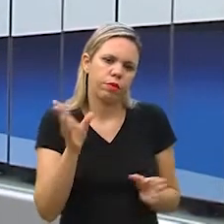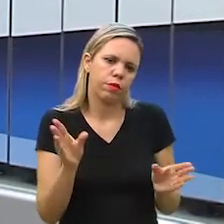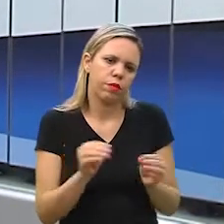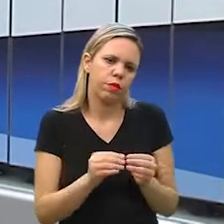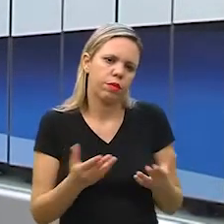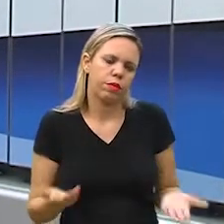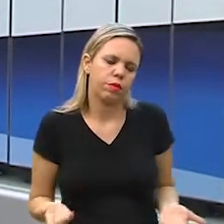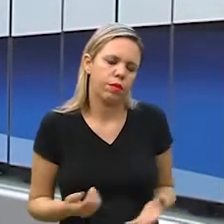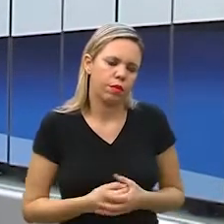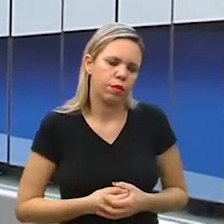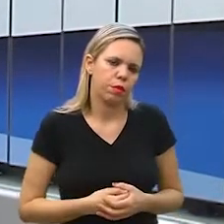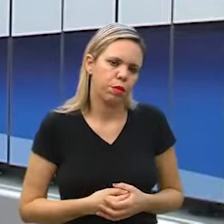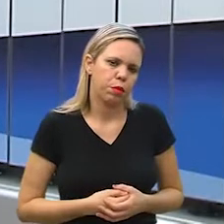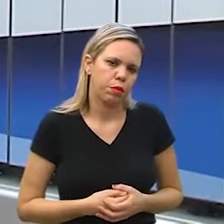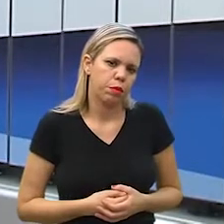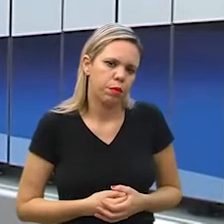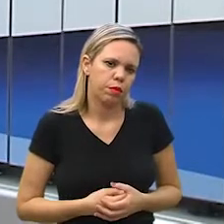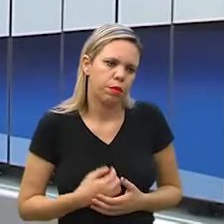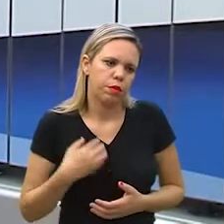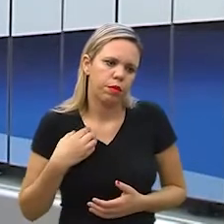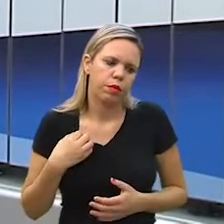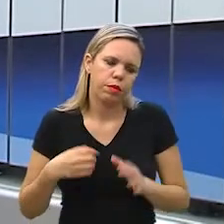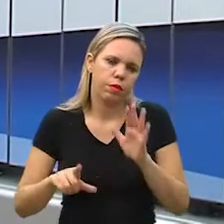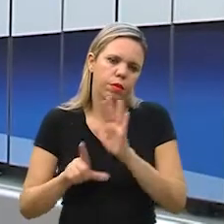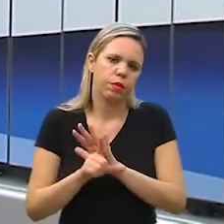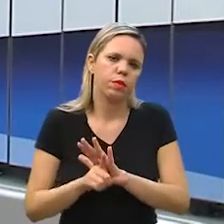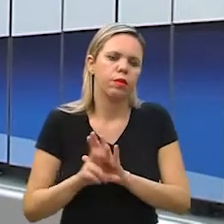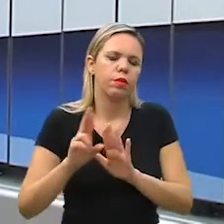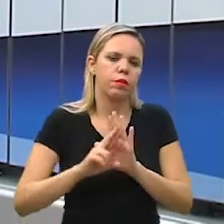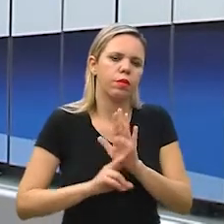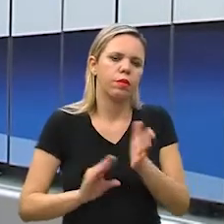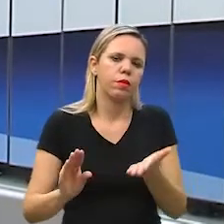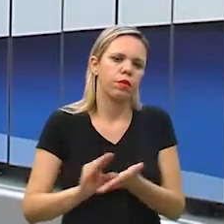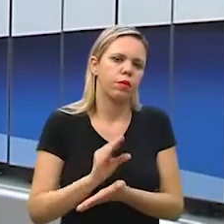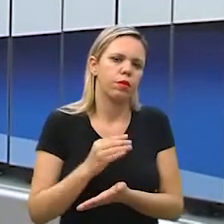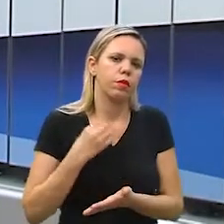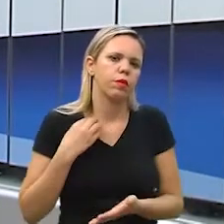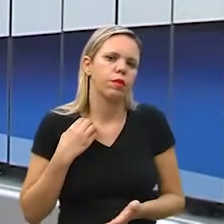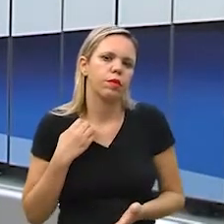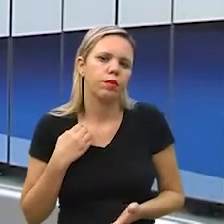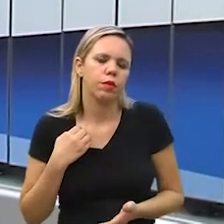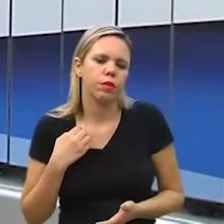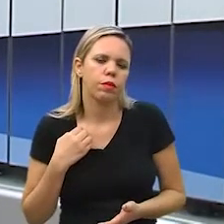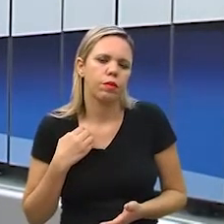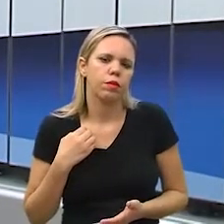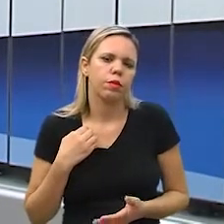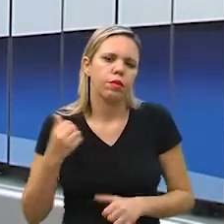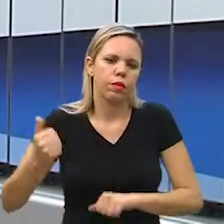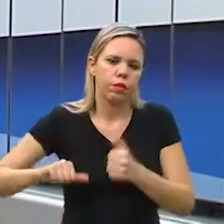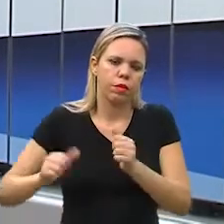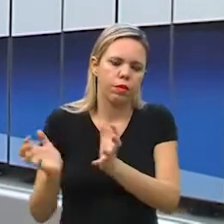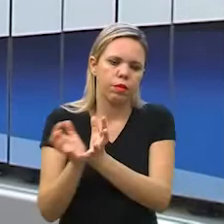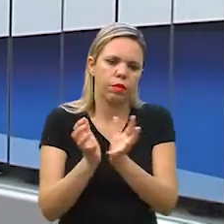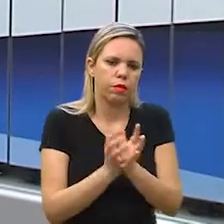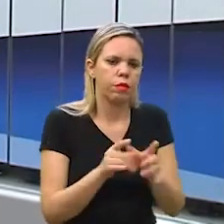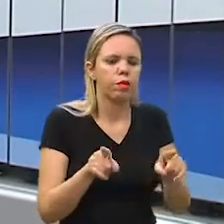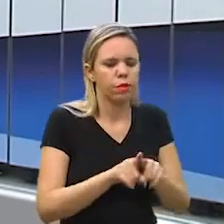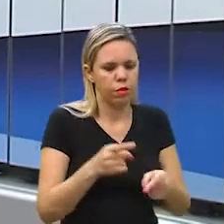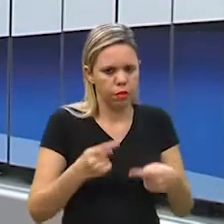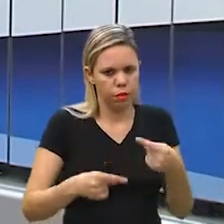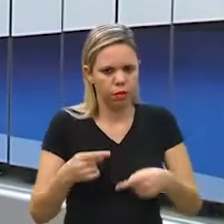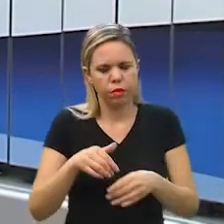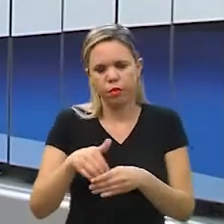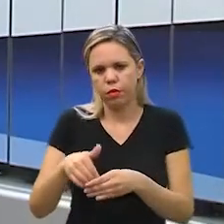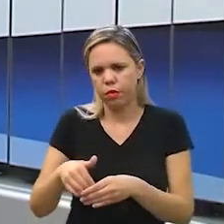porque essa questão da lei das diretrizes orçamentárias, ela vai passar pelas comissões e tem discussão